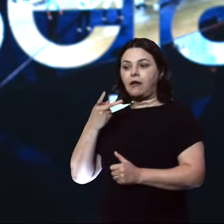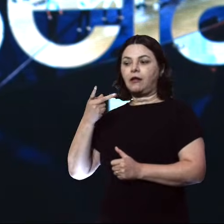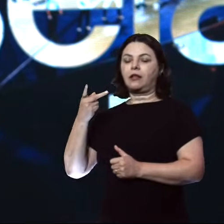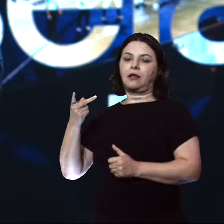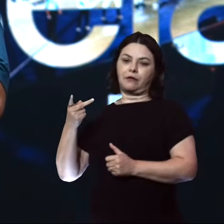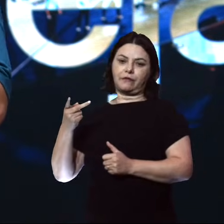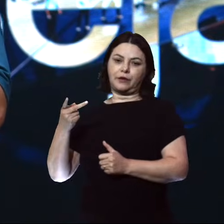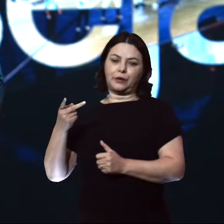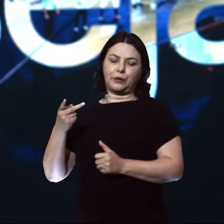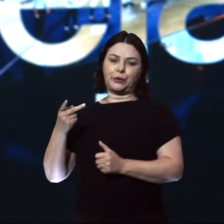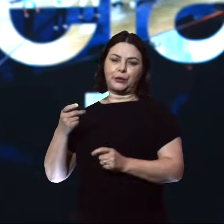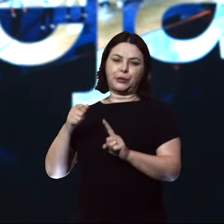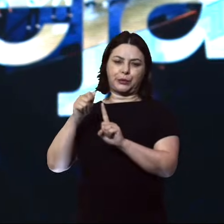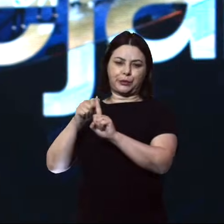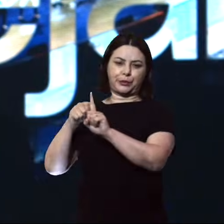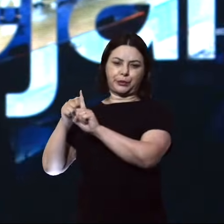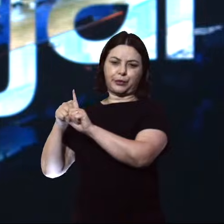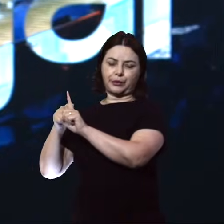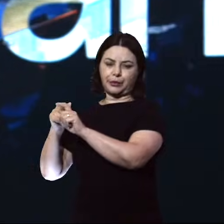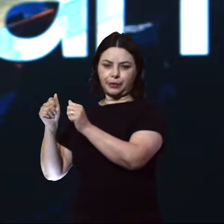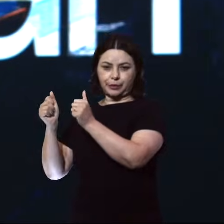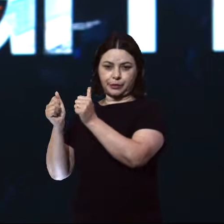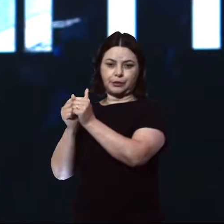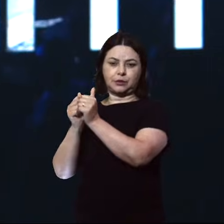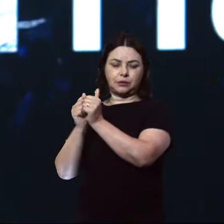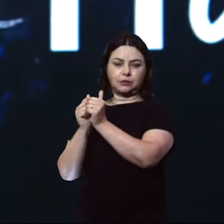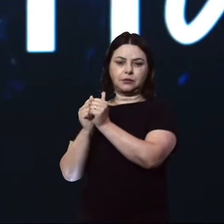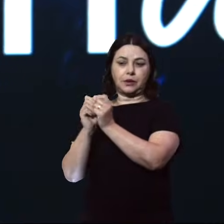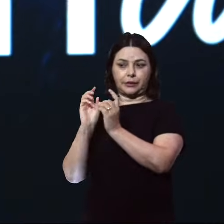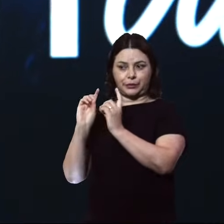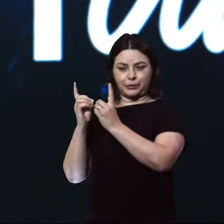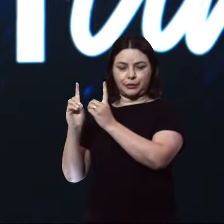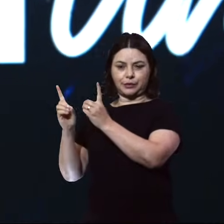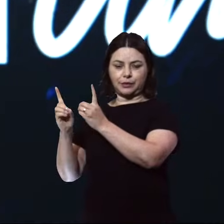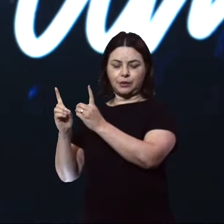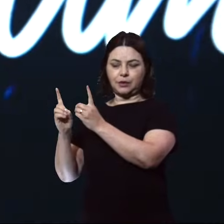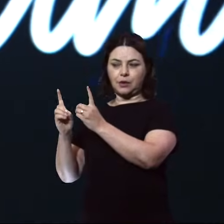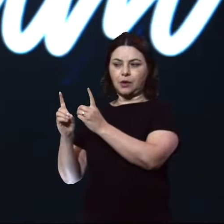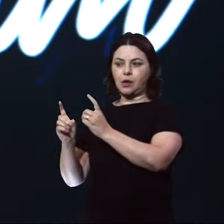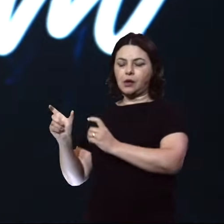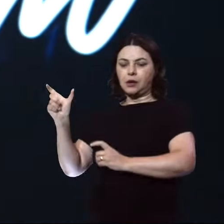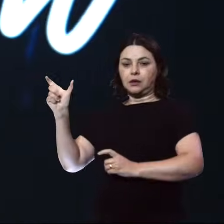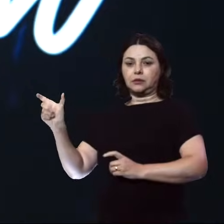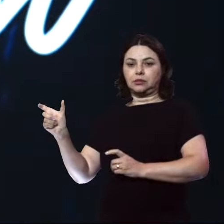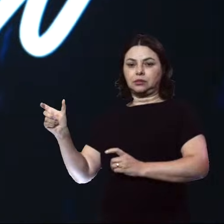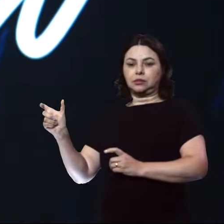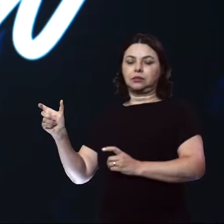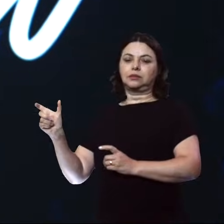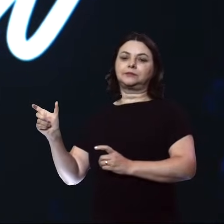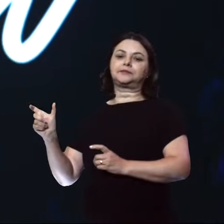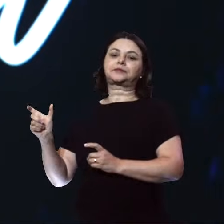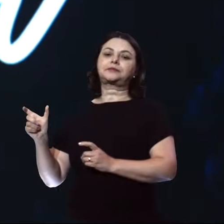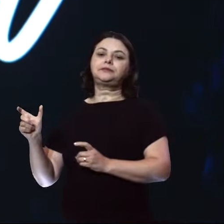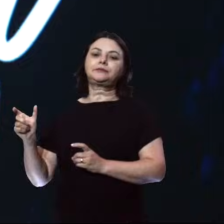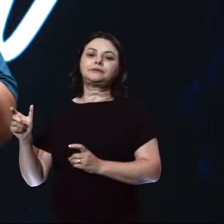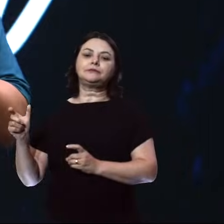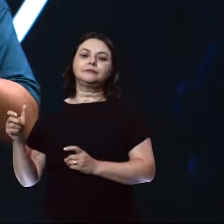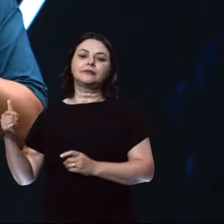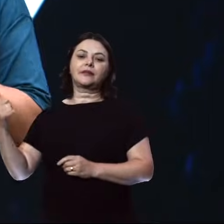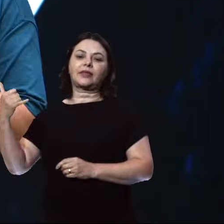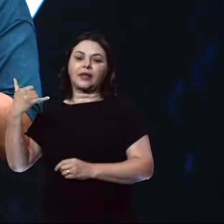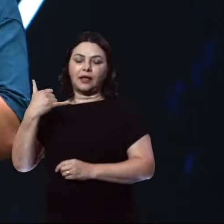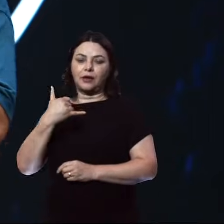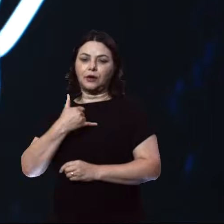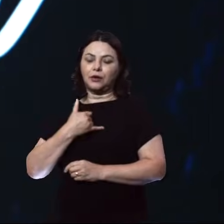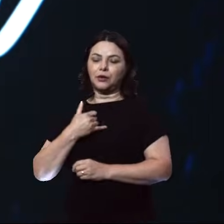tempo, alguns meses já que elas estavam caminhando juntas, essa moça virou para minha esposa e falou assim: mas Eve, eu estou